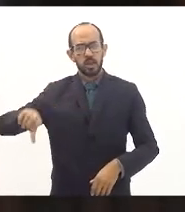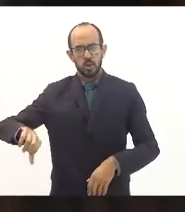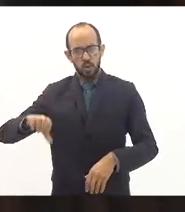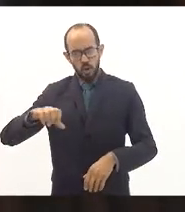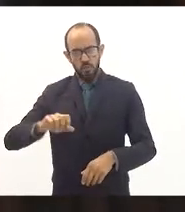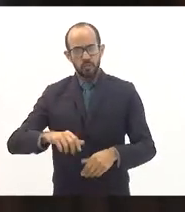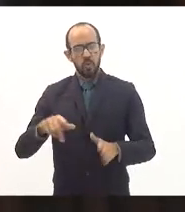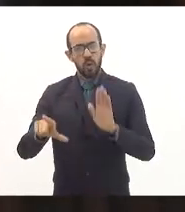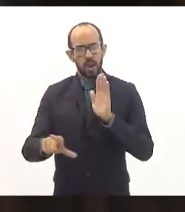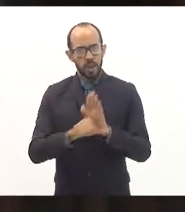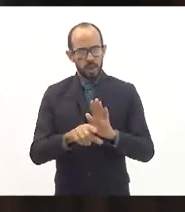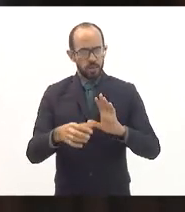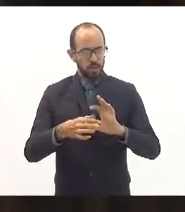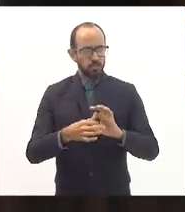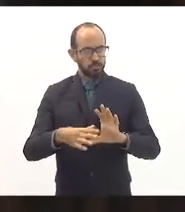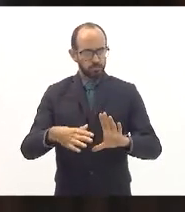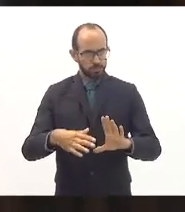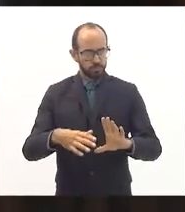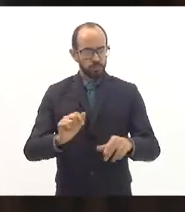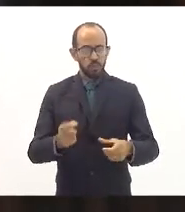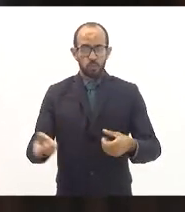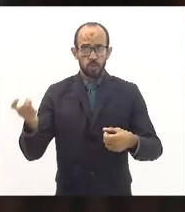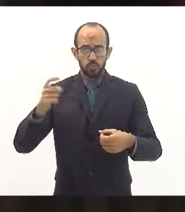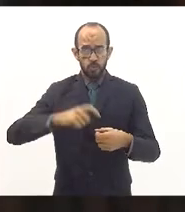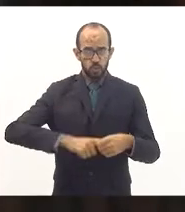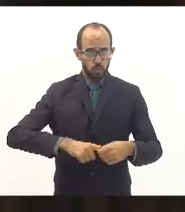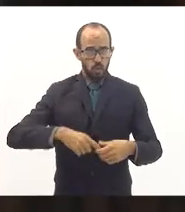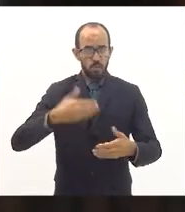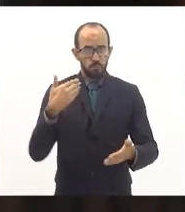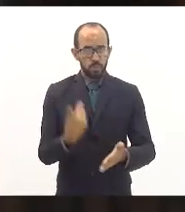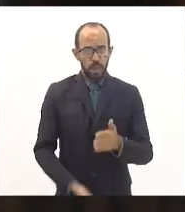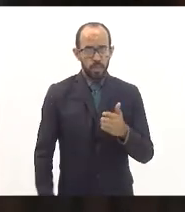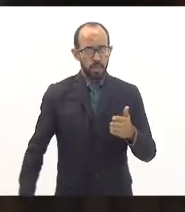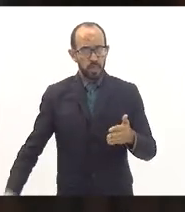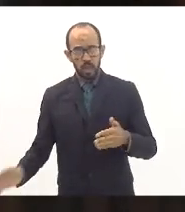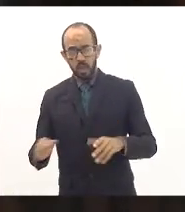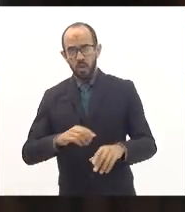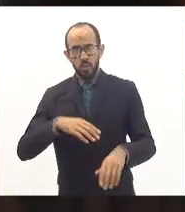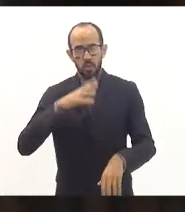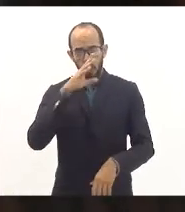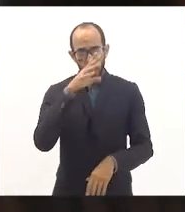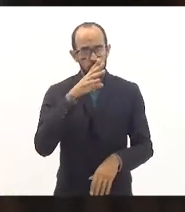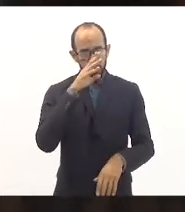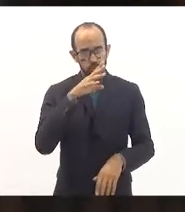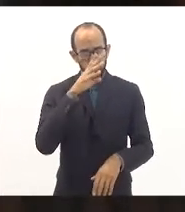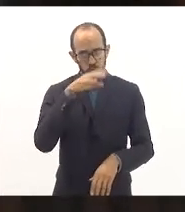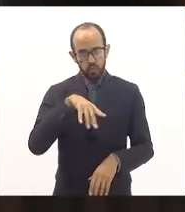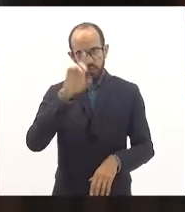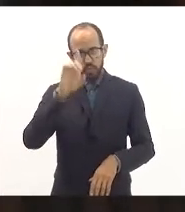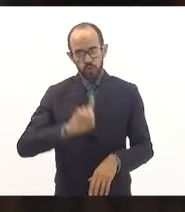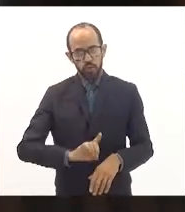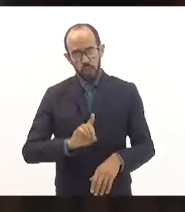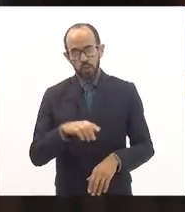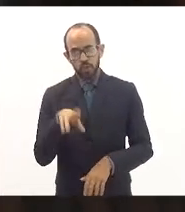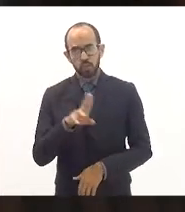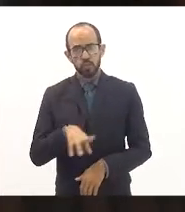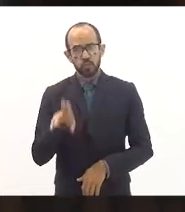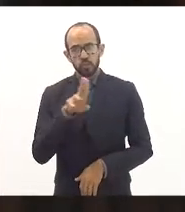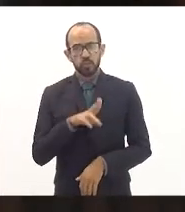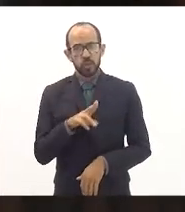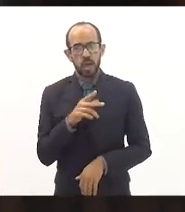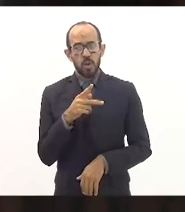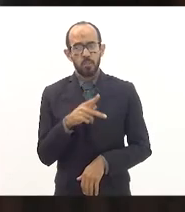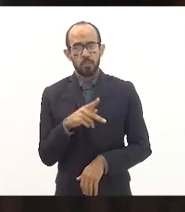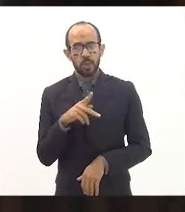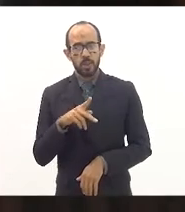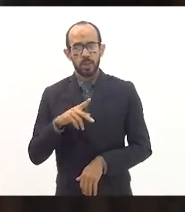No retorno, perdeu de forma arbitrária o direito de usar a legenda PTB e fundou,